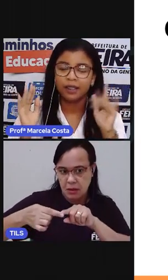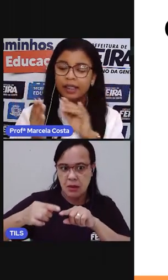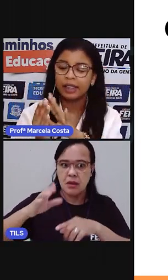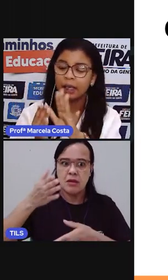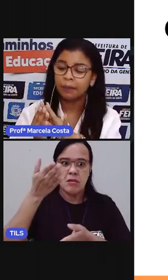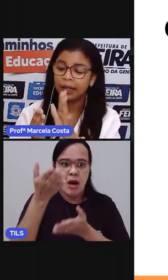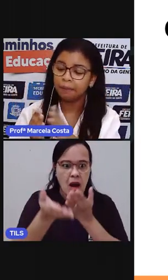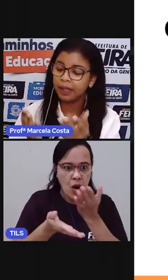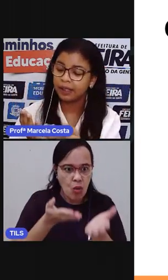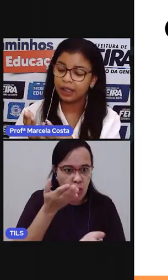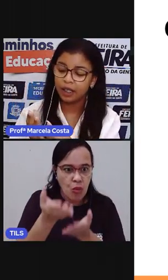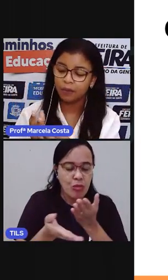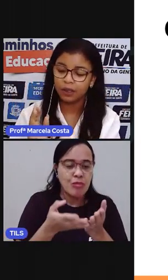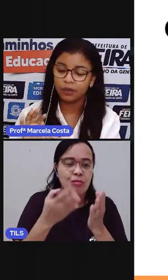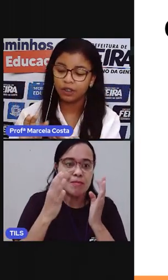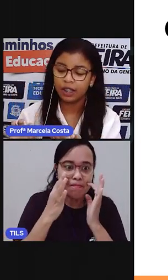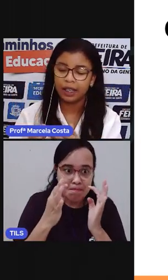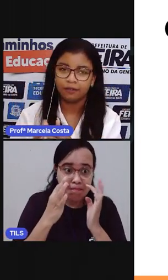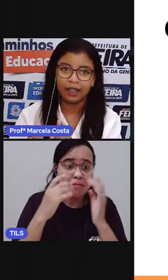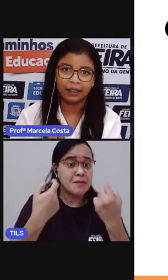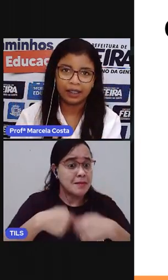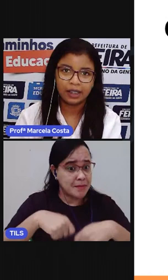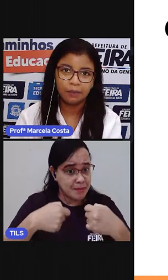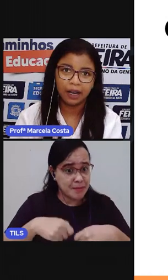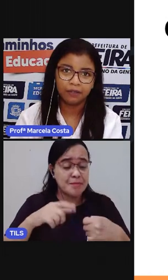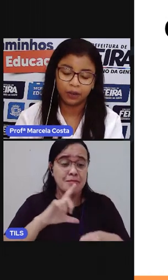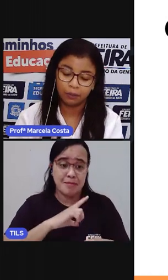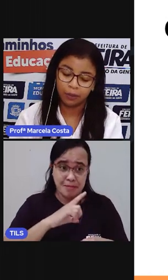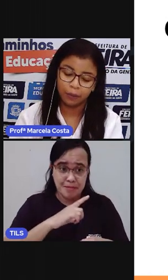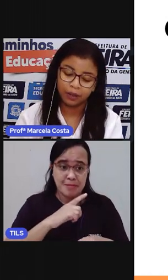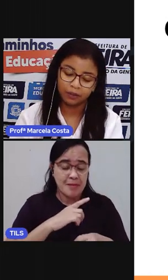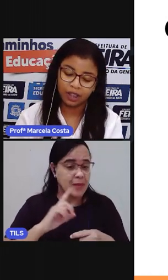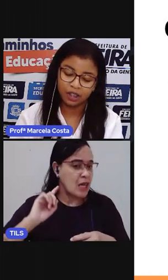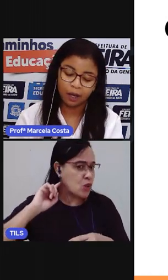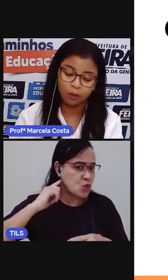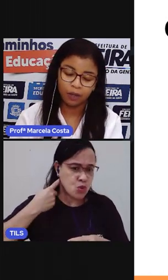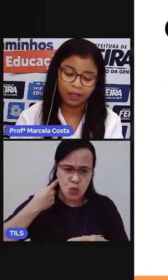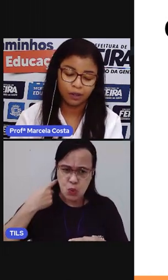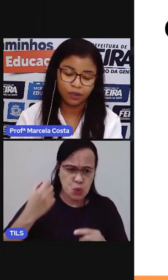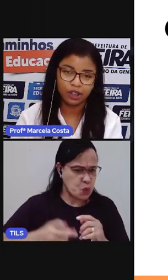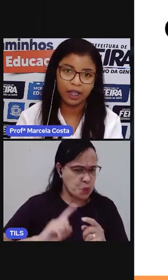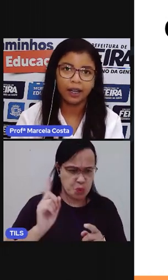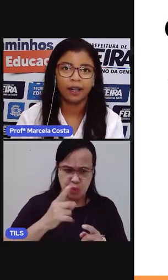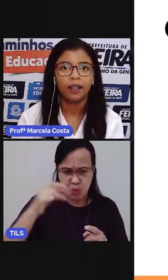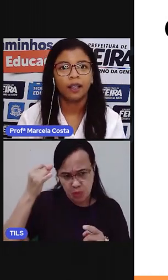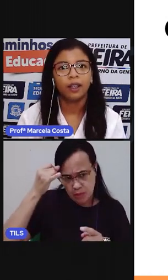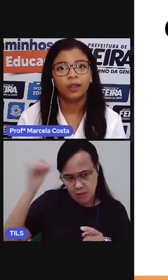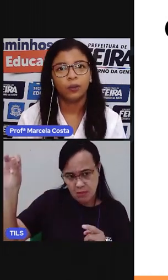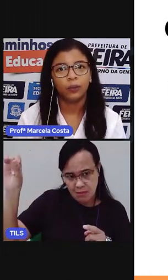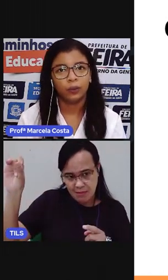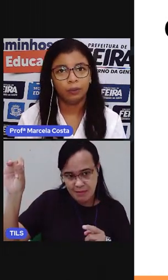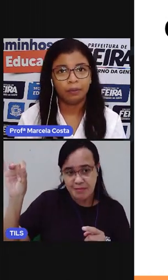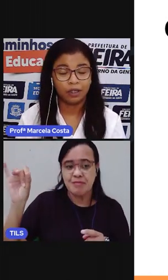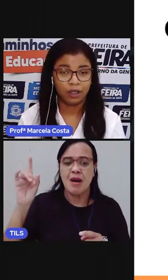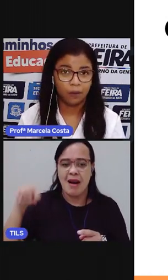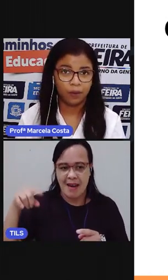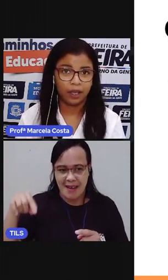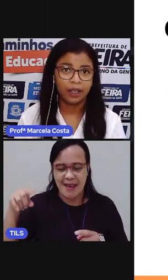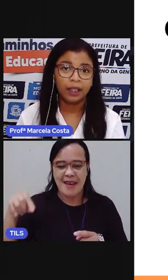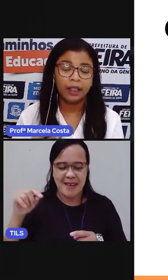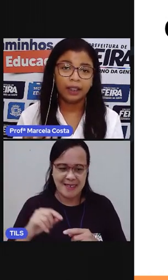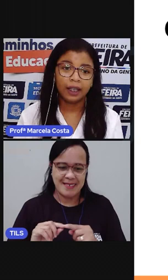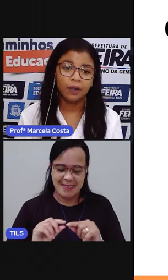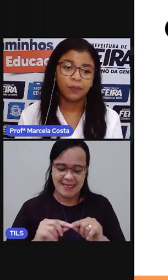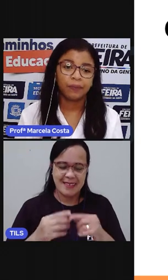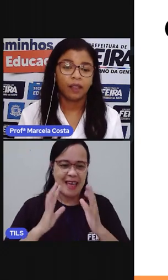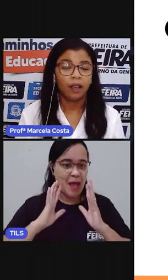manter ela só sempre limpeza sem nenhuma sujeira vai ficar sempre lavando a mão para não deixar com lá sujeira do nome da